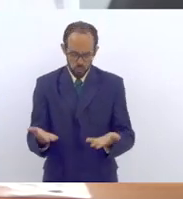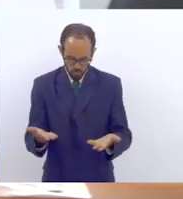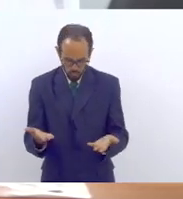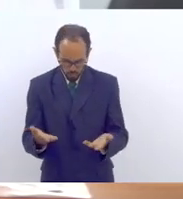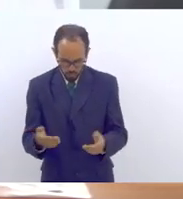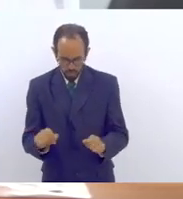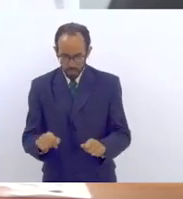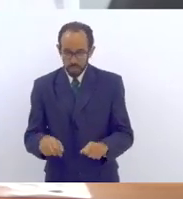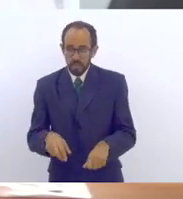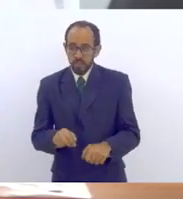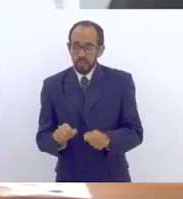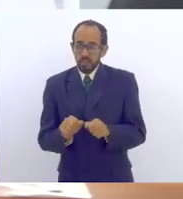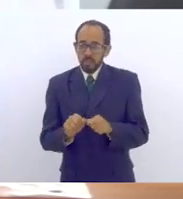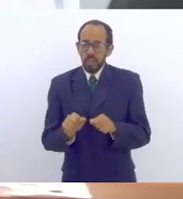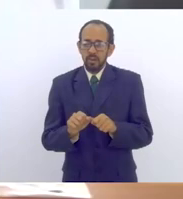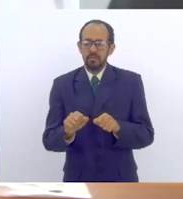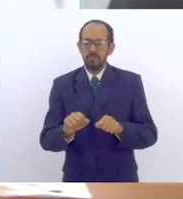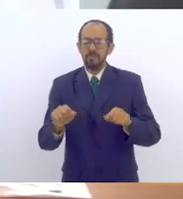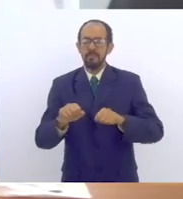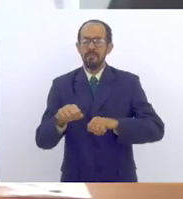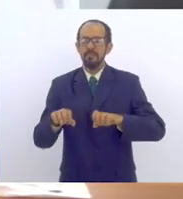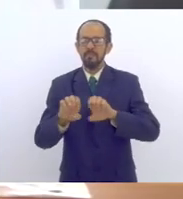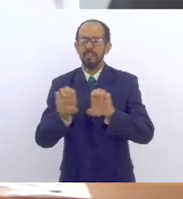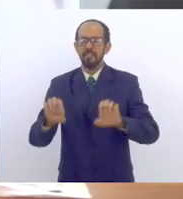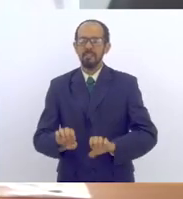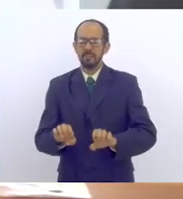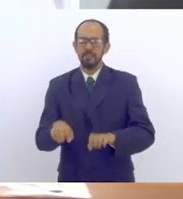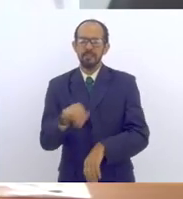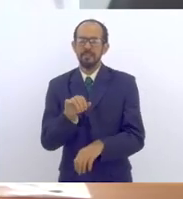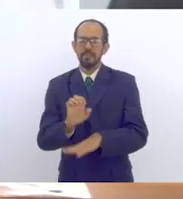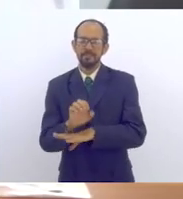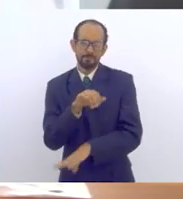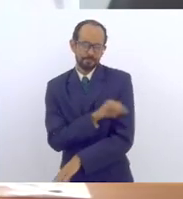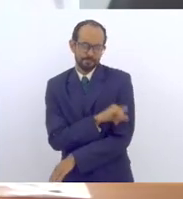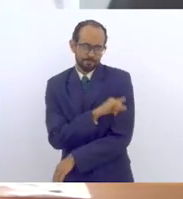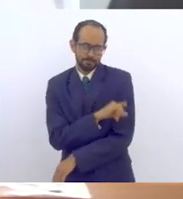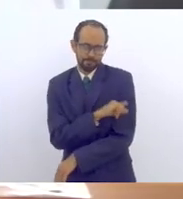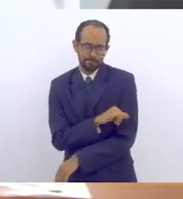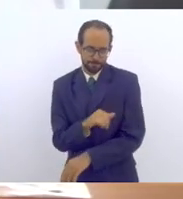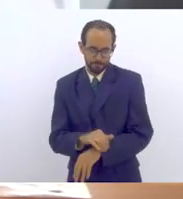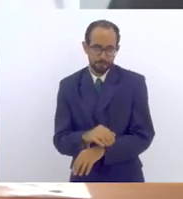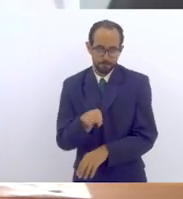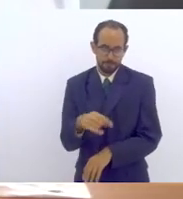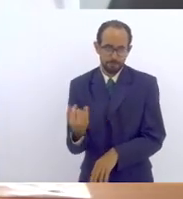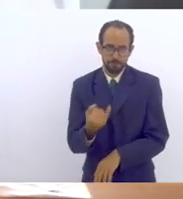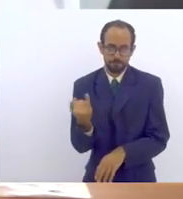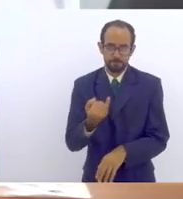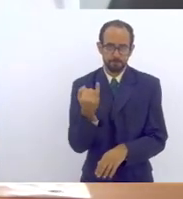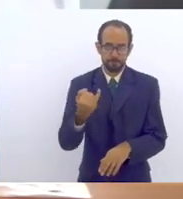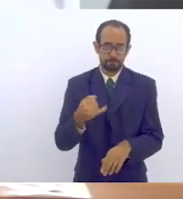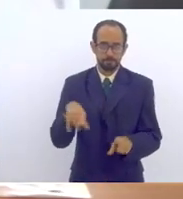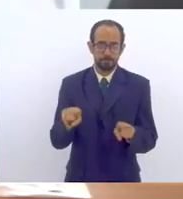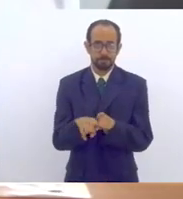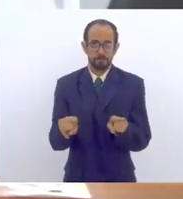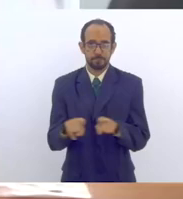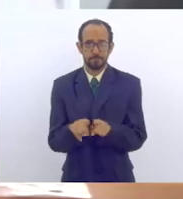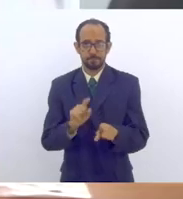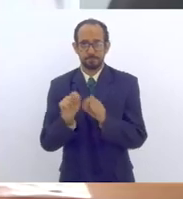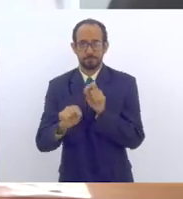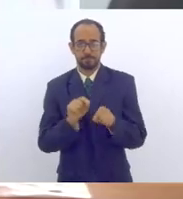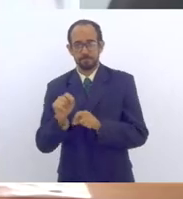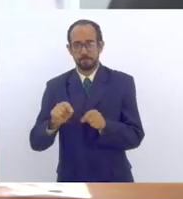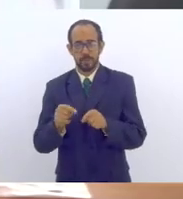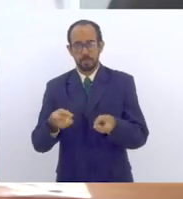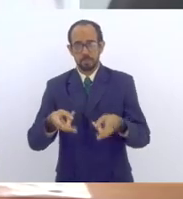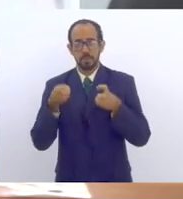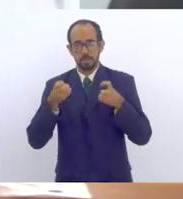tocando a infraestrutura do Estado do Rio de Janeiro Então isso é importante e mais do que isso ver as obras